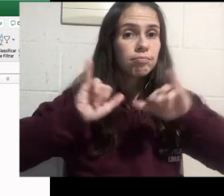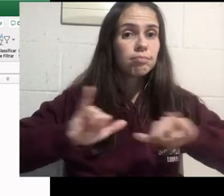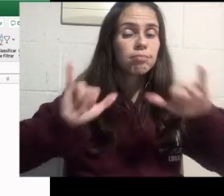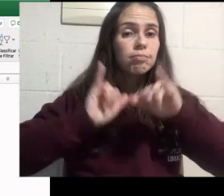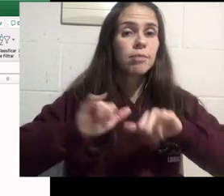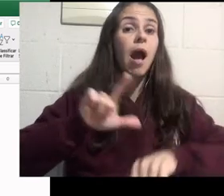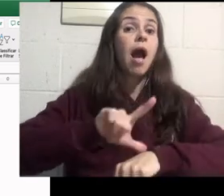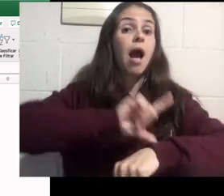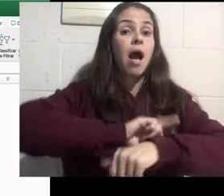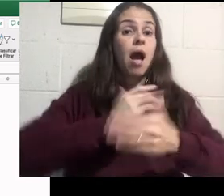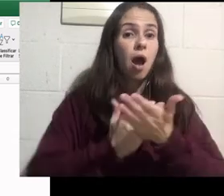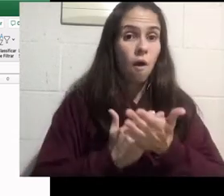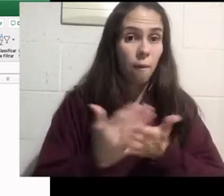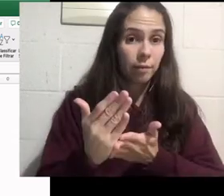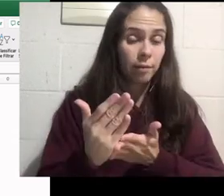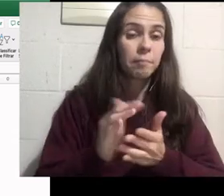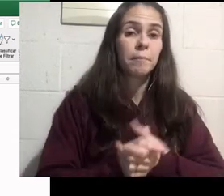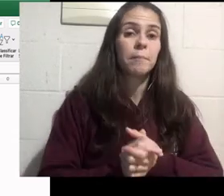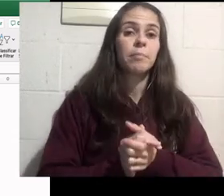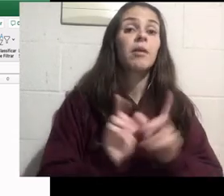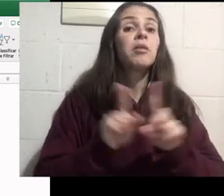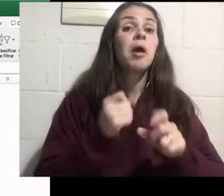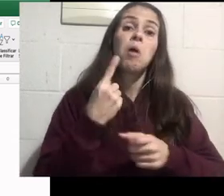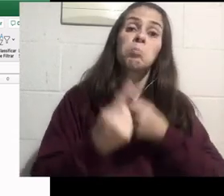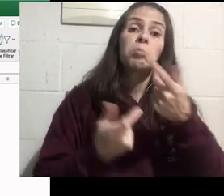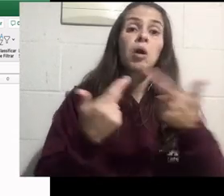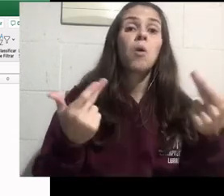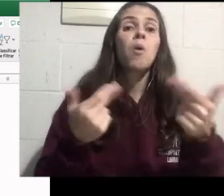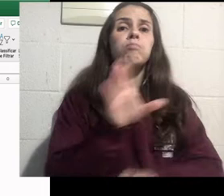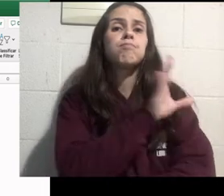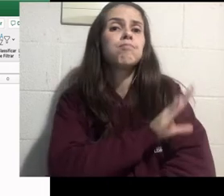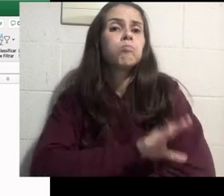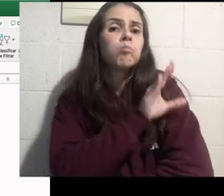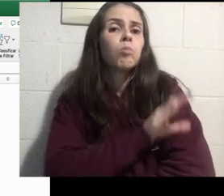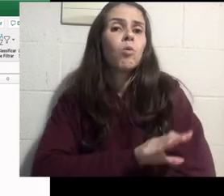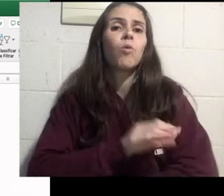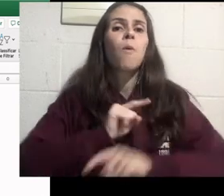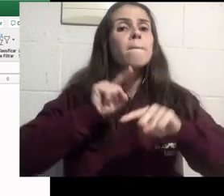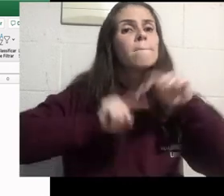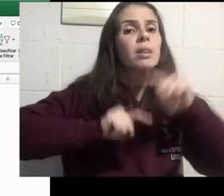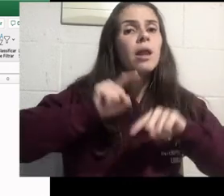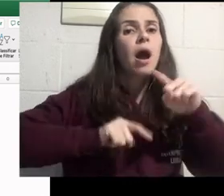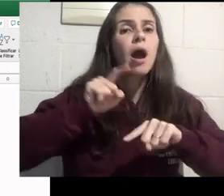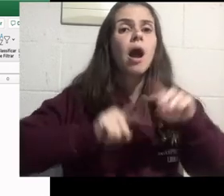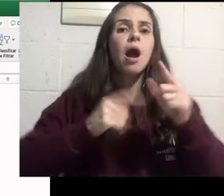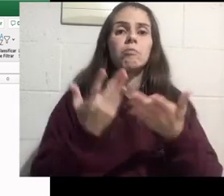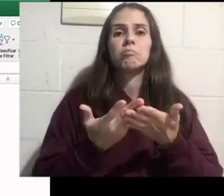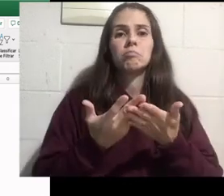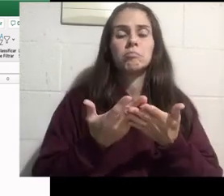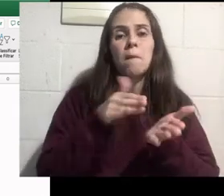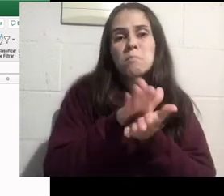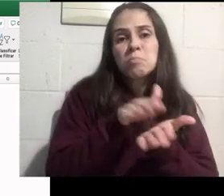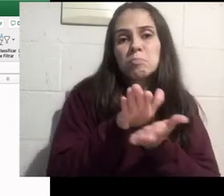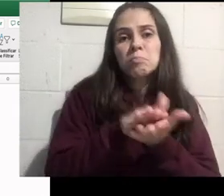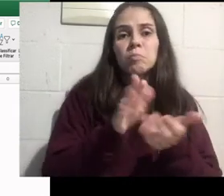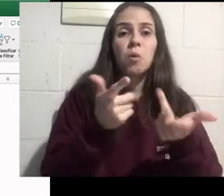antes dela iniciar as suas atividades, e alguma coisa relacionada a cursos também, de repente materiais impressos, enfim,